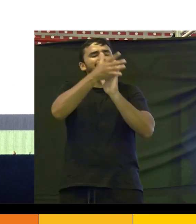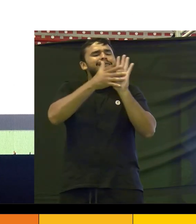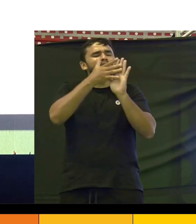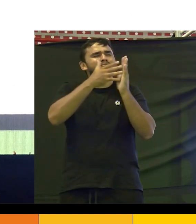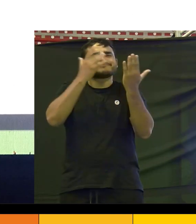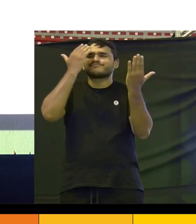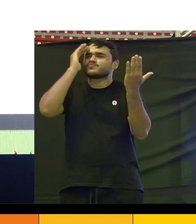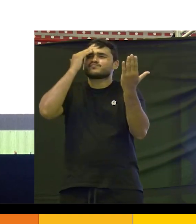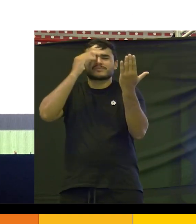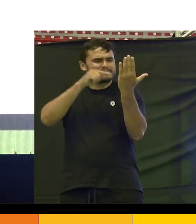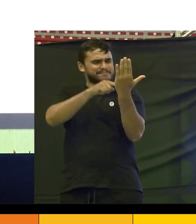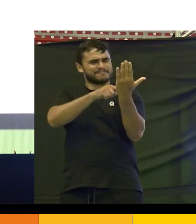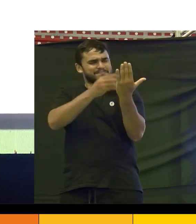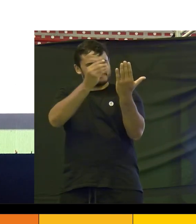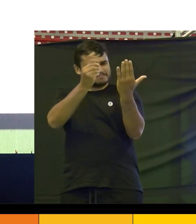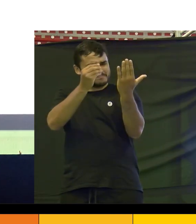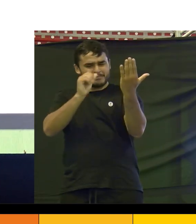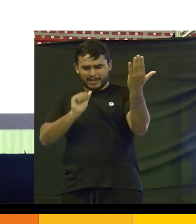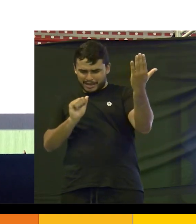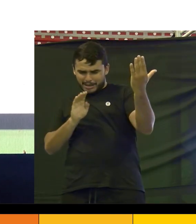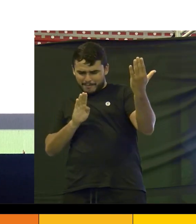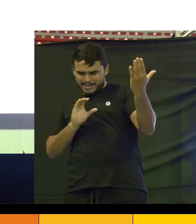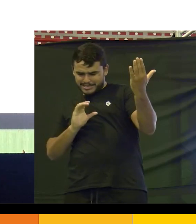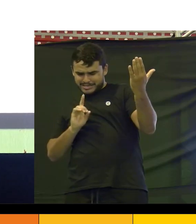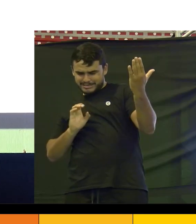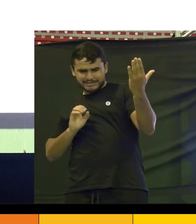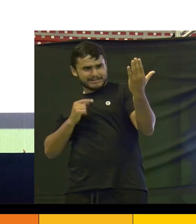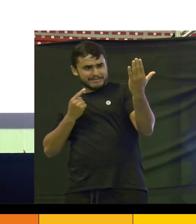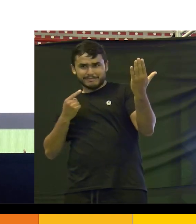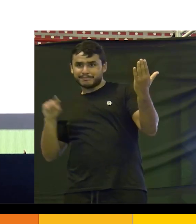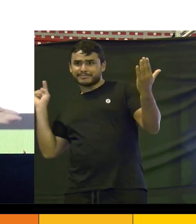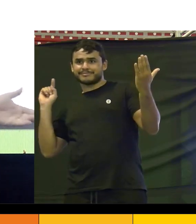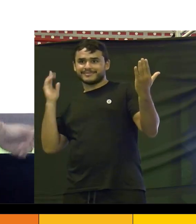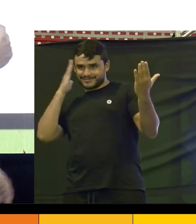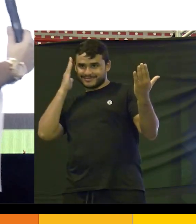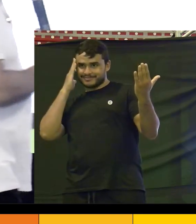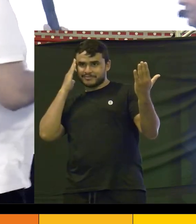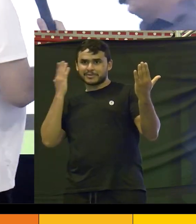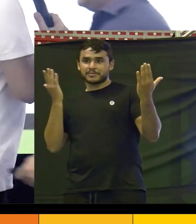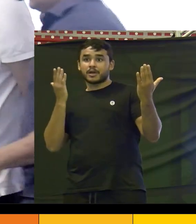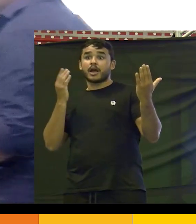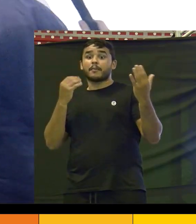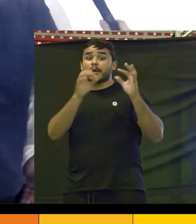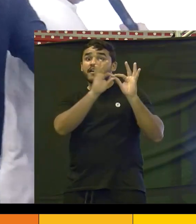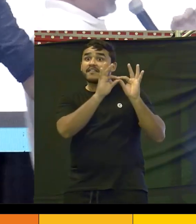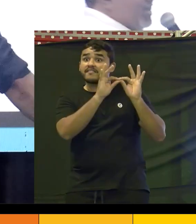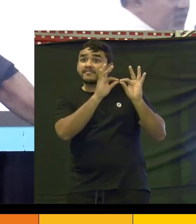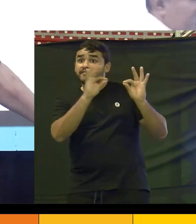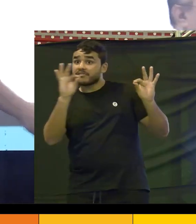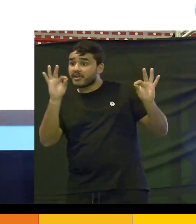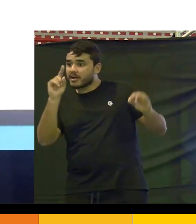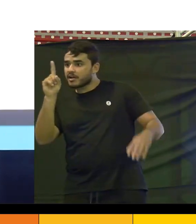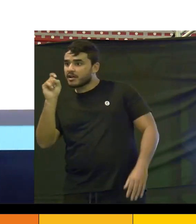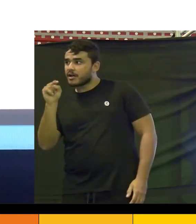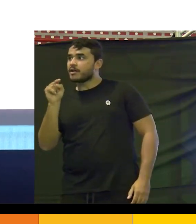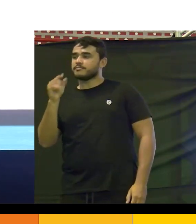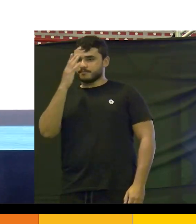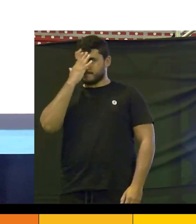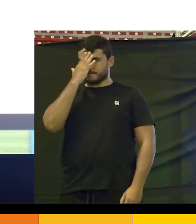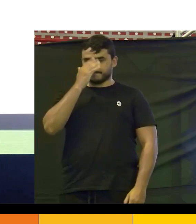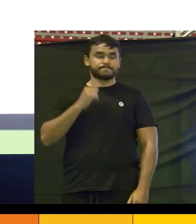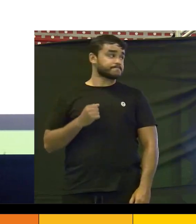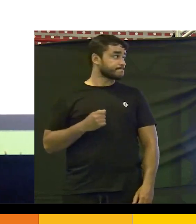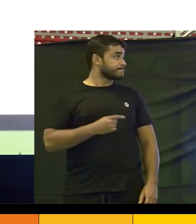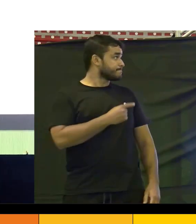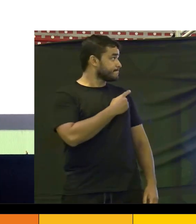ó, perceba que todas as informações que o professor Ilan está lendo com vocês é importante para a resolução